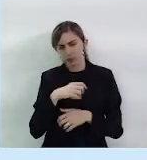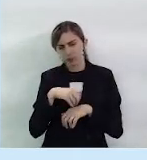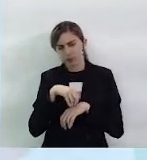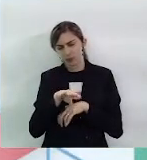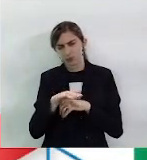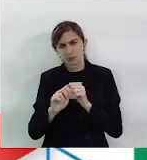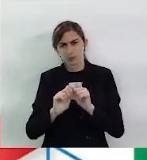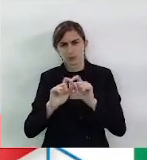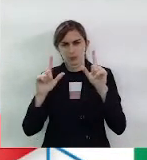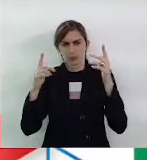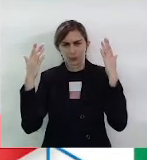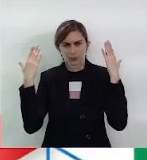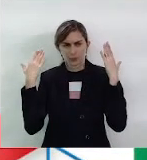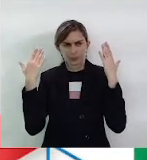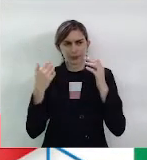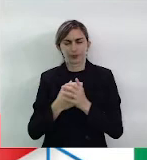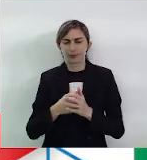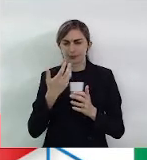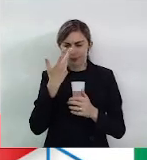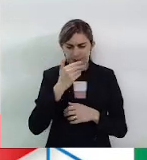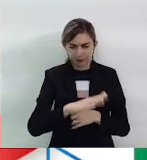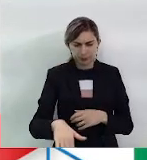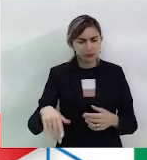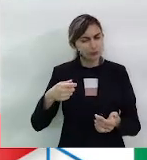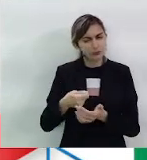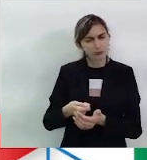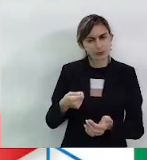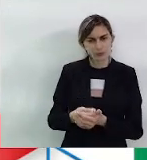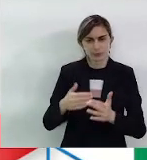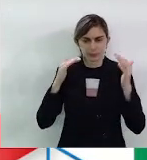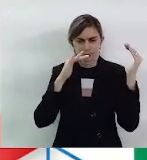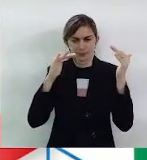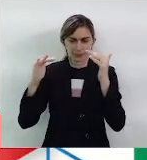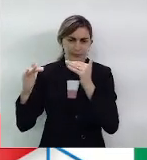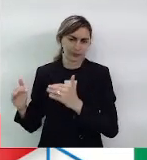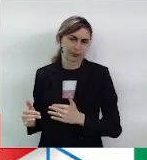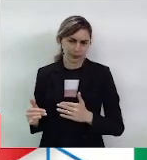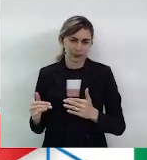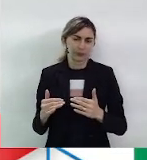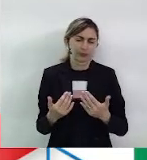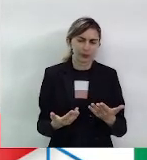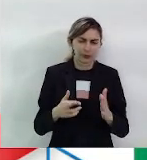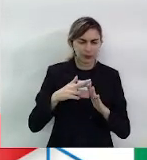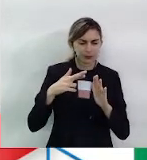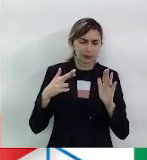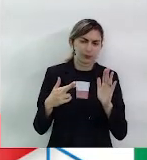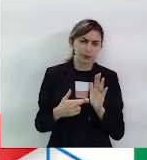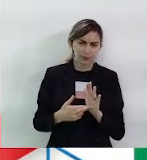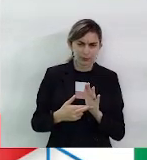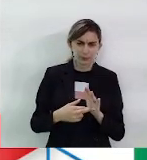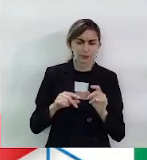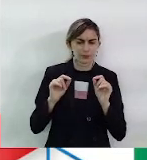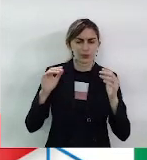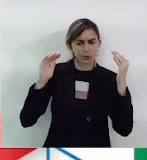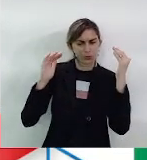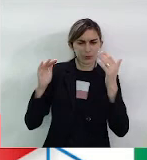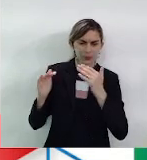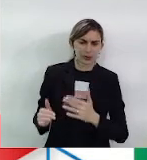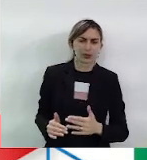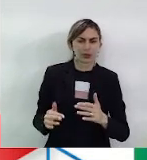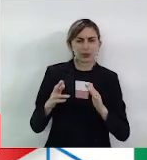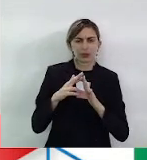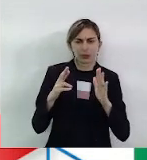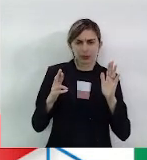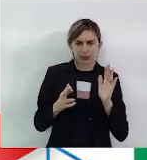slide. As crianças devem obedecer às regras. Quem obedece,